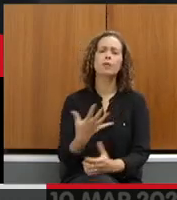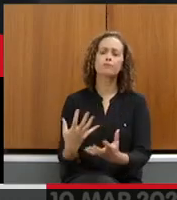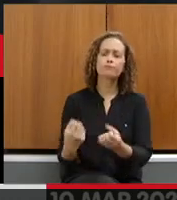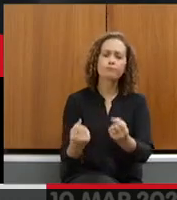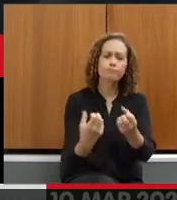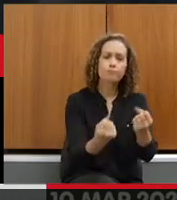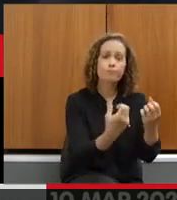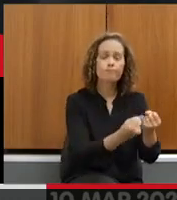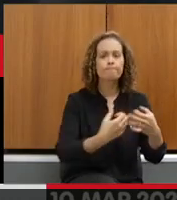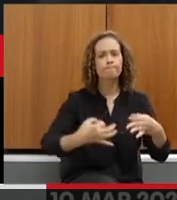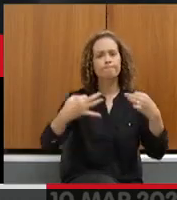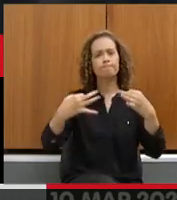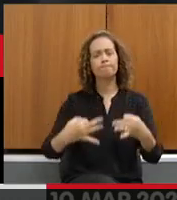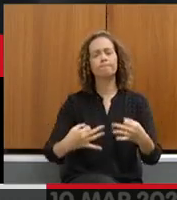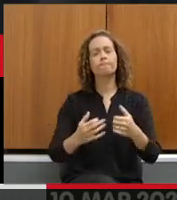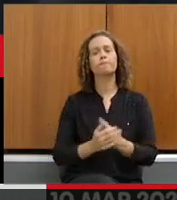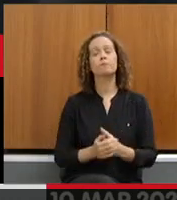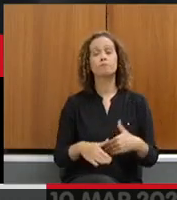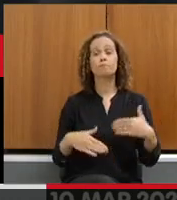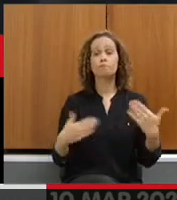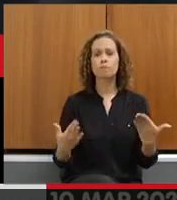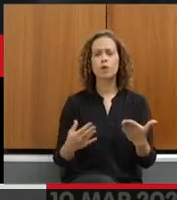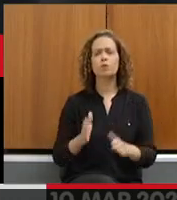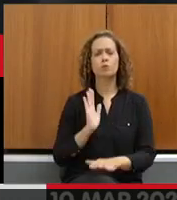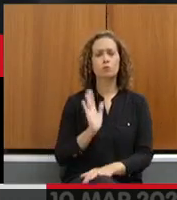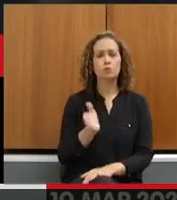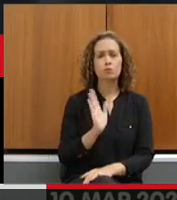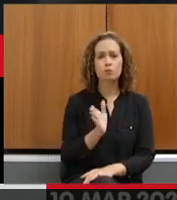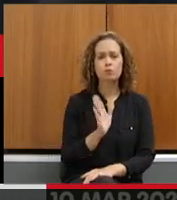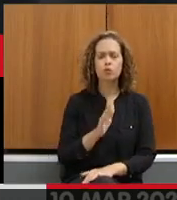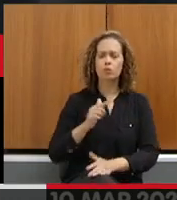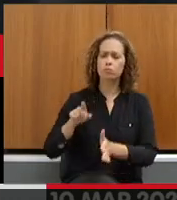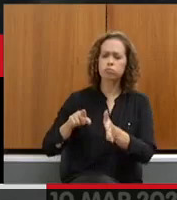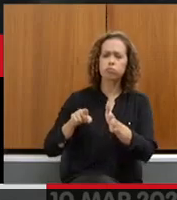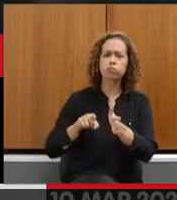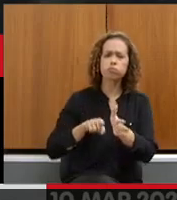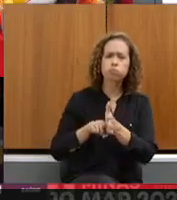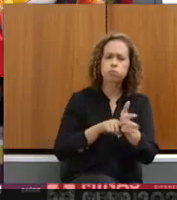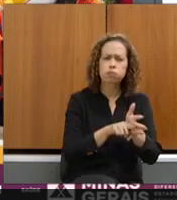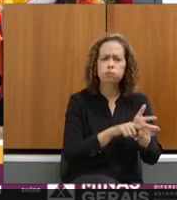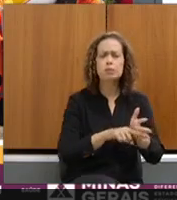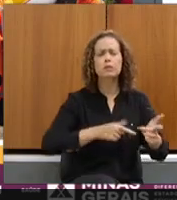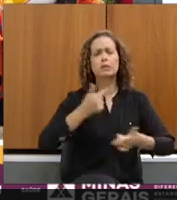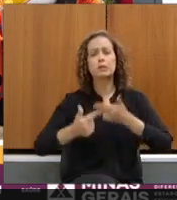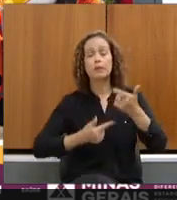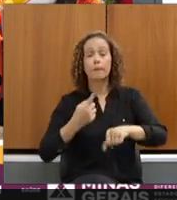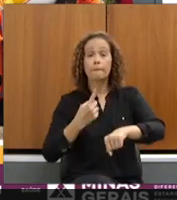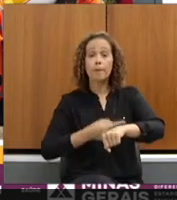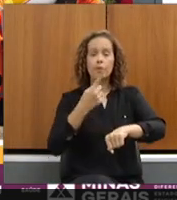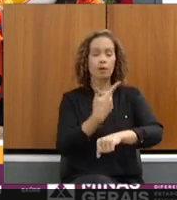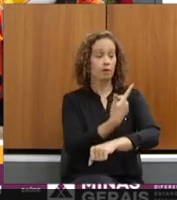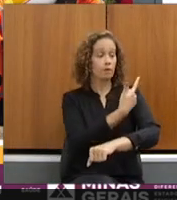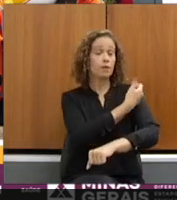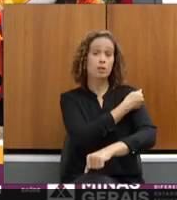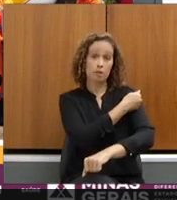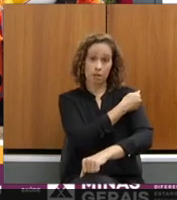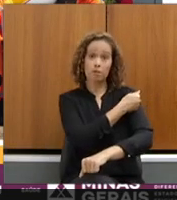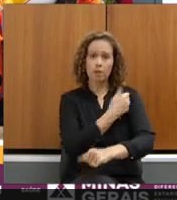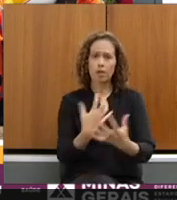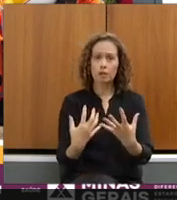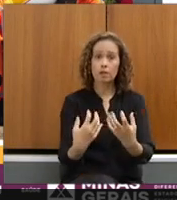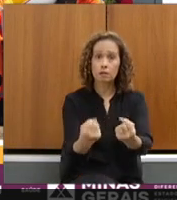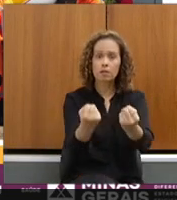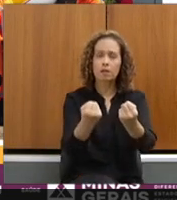então nós fizemos várias forças-tarefas a cada momento que chega a vacina é nós usamos desde